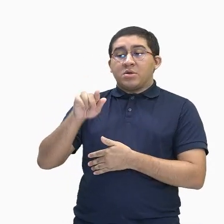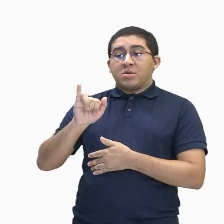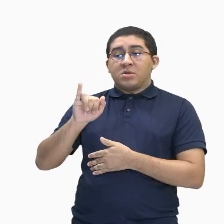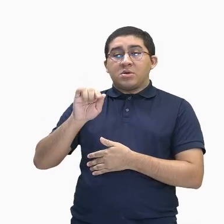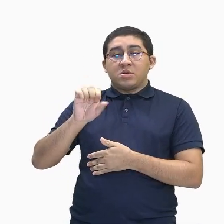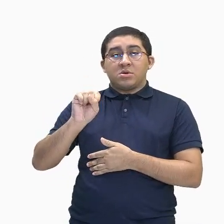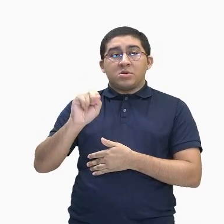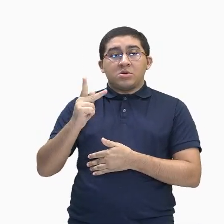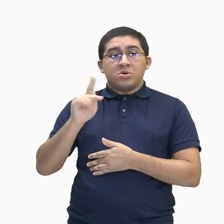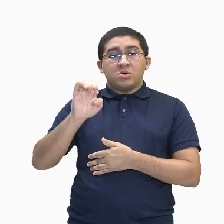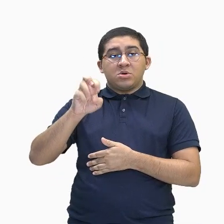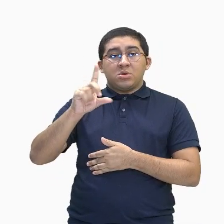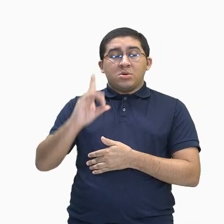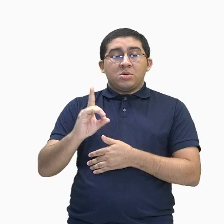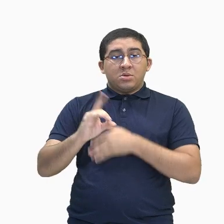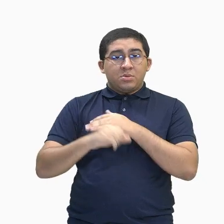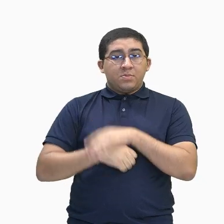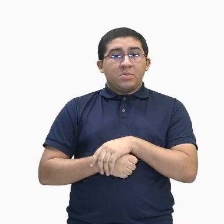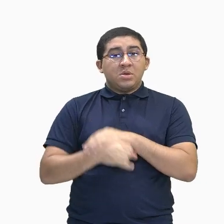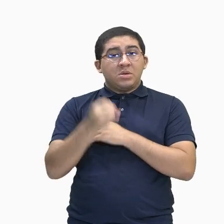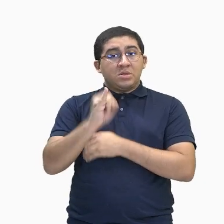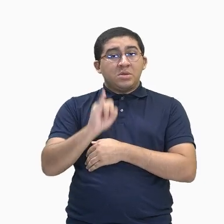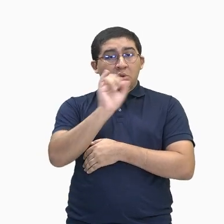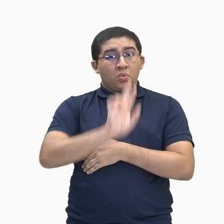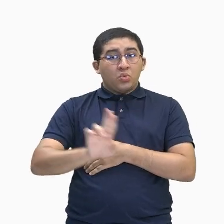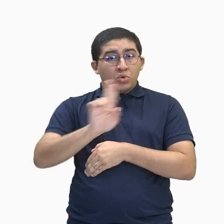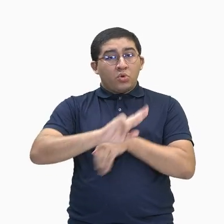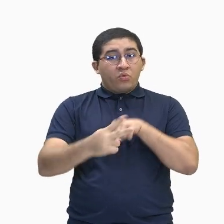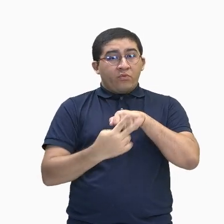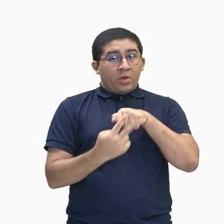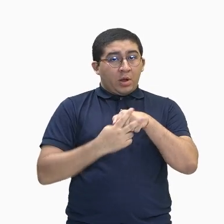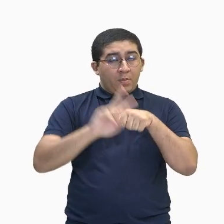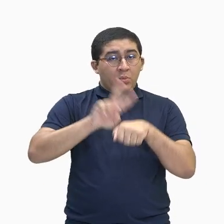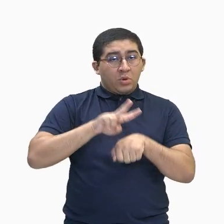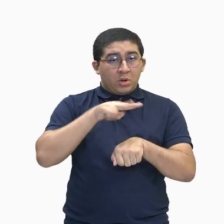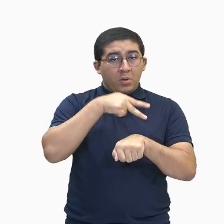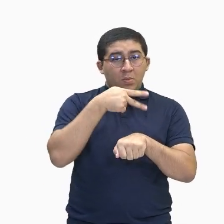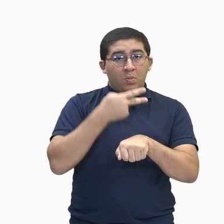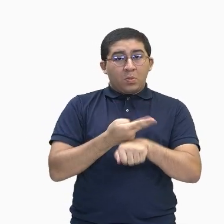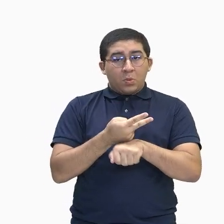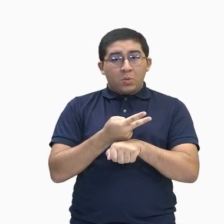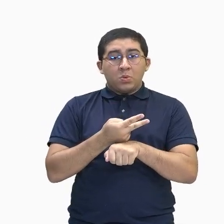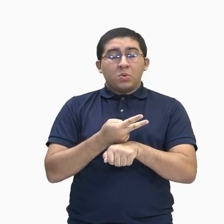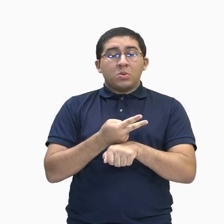Se eu utilizar um verbo após